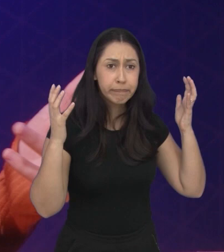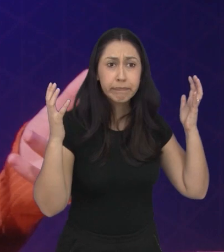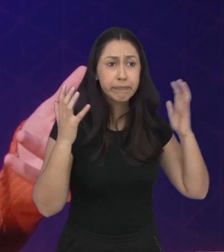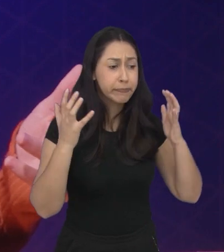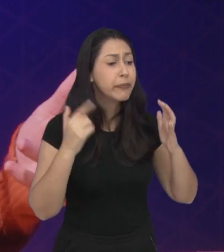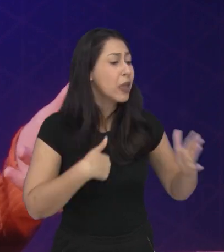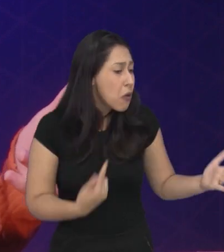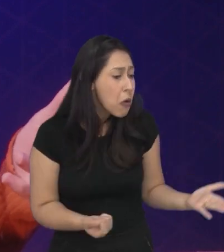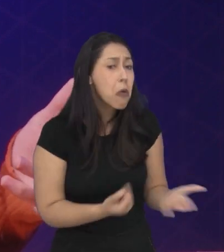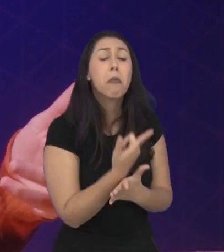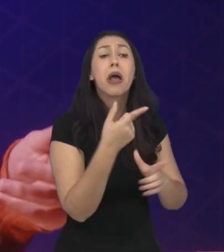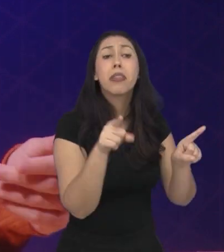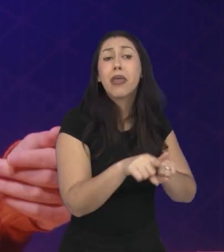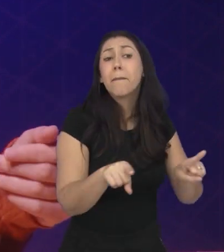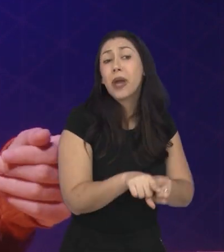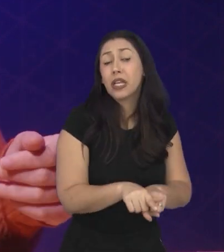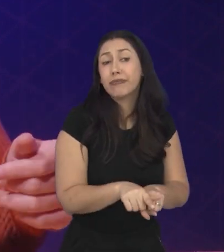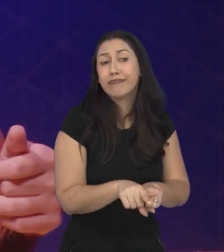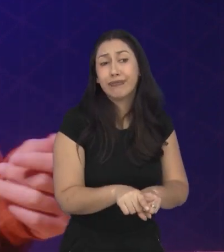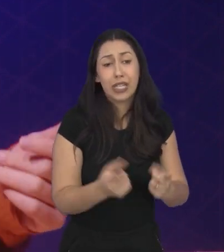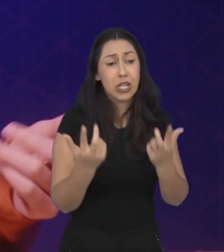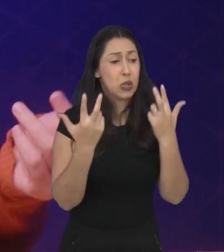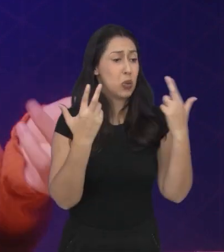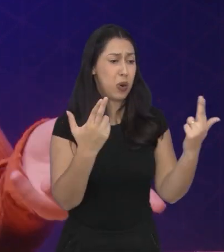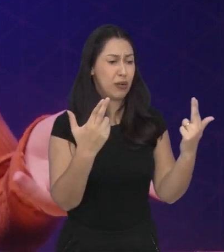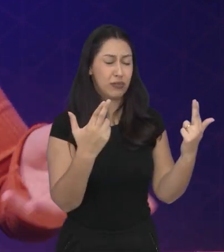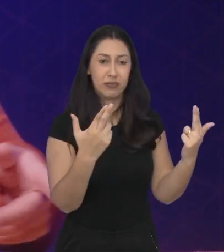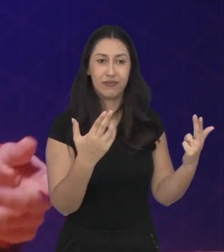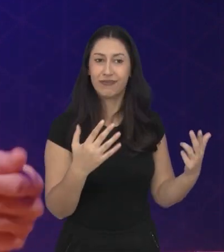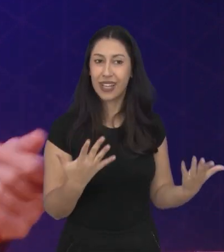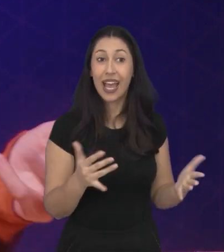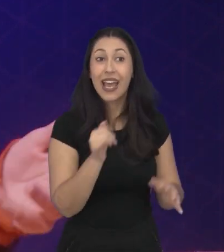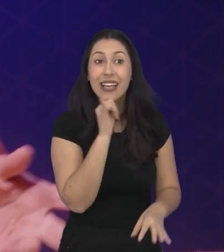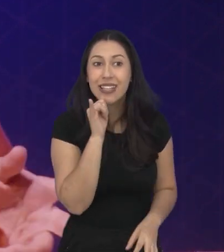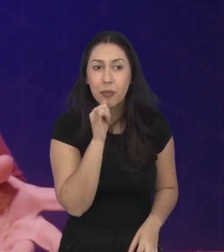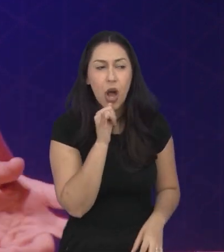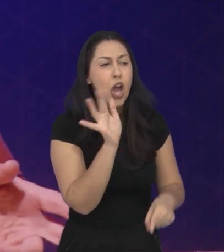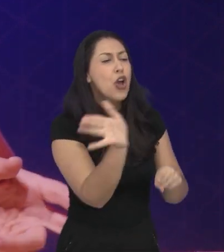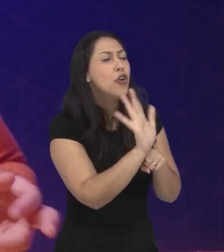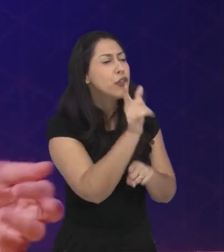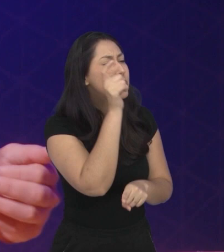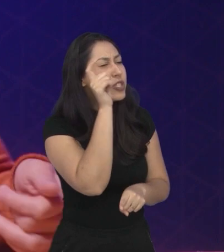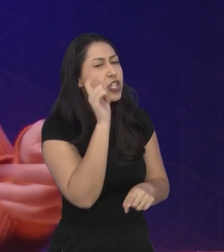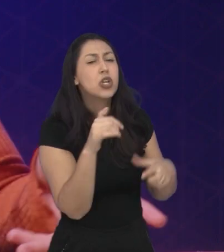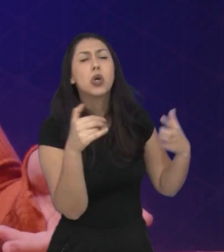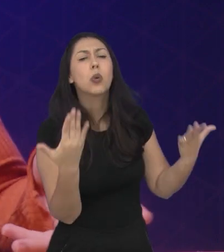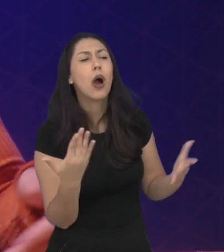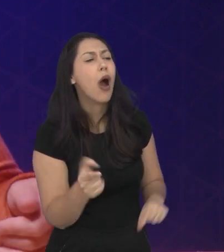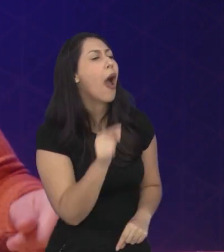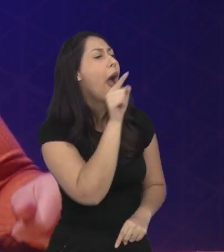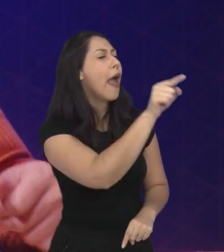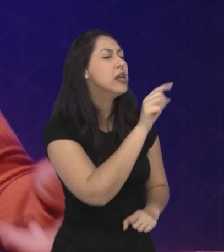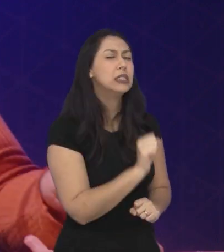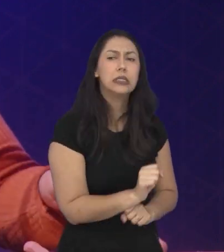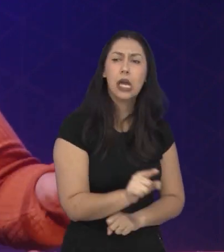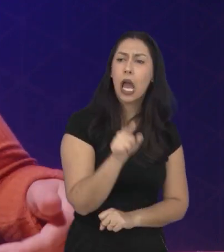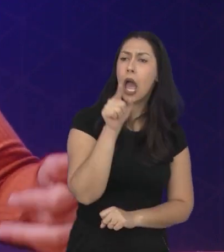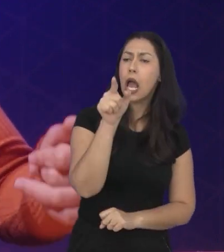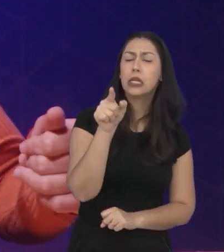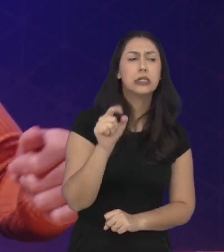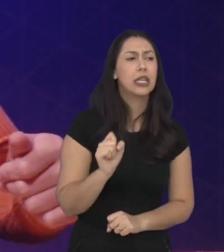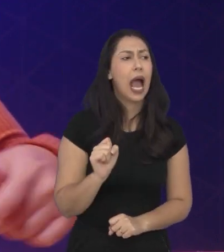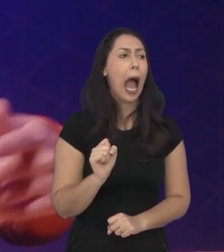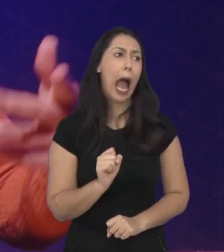Existem essas escolhas, né, que a gente faz porque outras pessoas estão fazendo. E qual filme eu vou assistir? Vou assistir esse filme, ou vou assistir essa